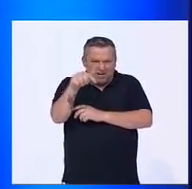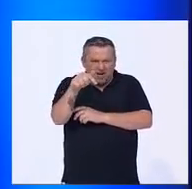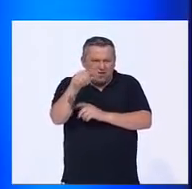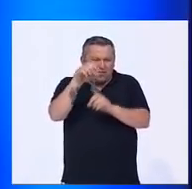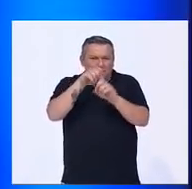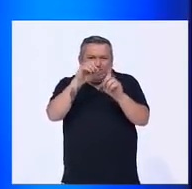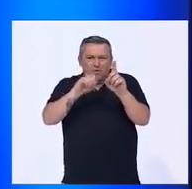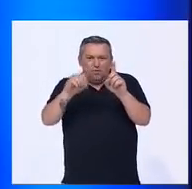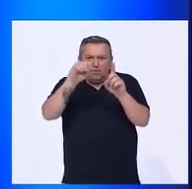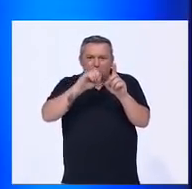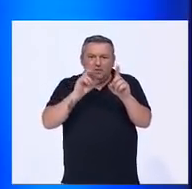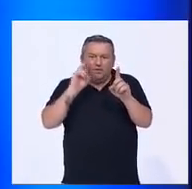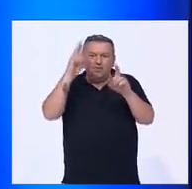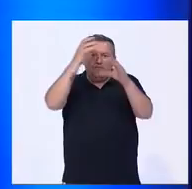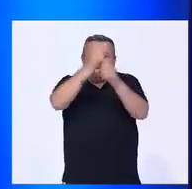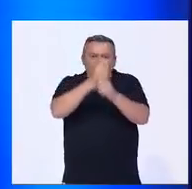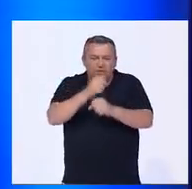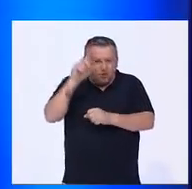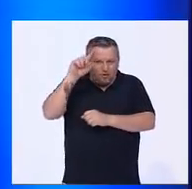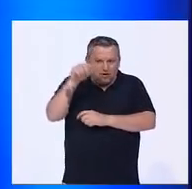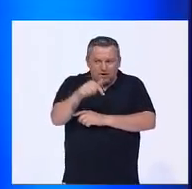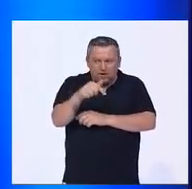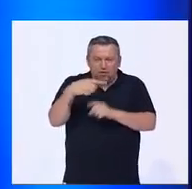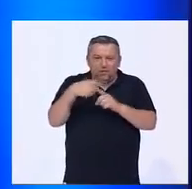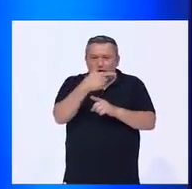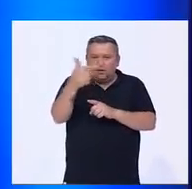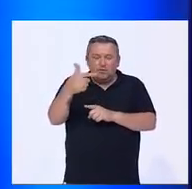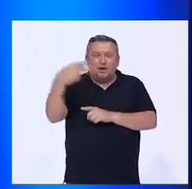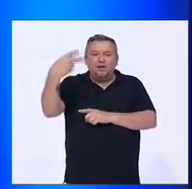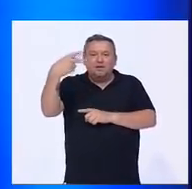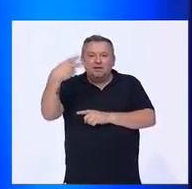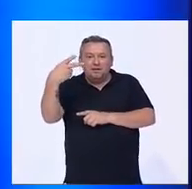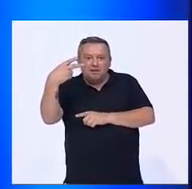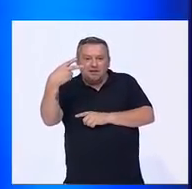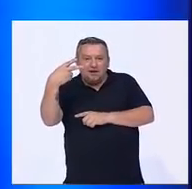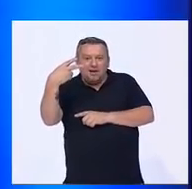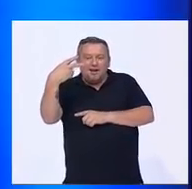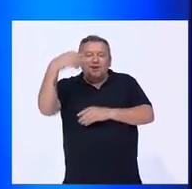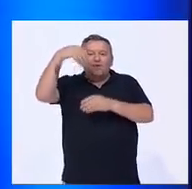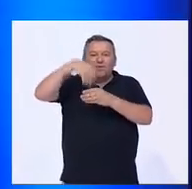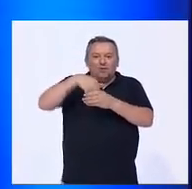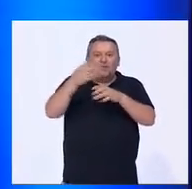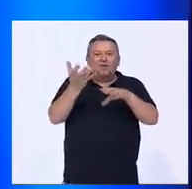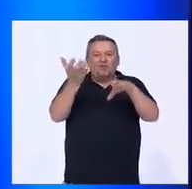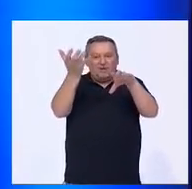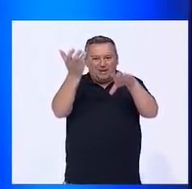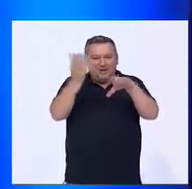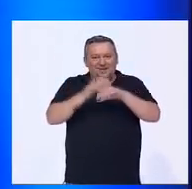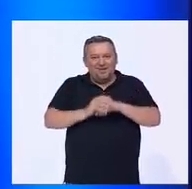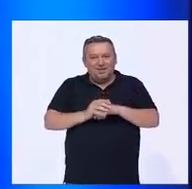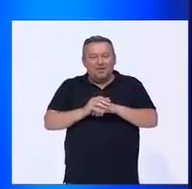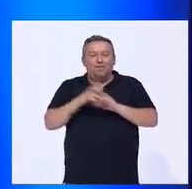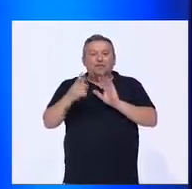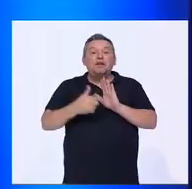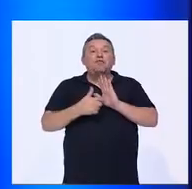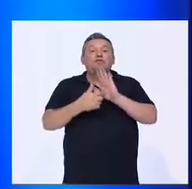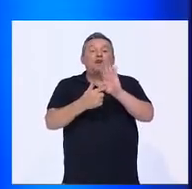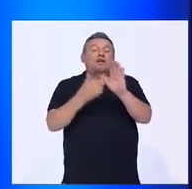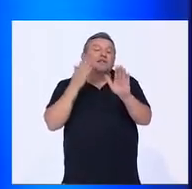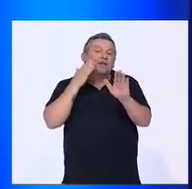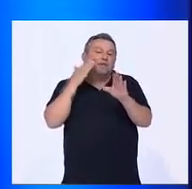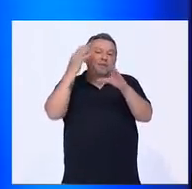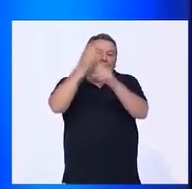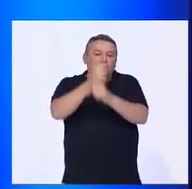vai ser definida a composição do Congresso no dia 7, porque não há segundo turno para o Congresso, né? Então, nós vamos ter a sinalização de como será esse